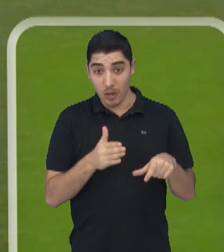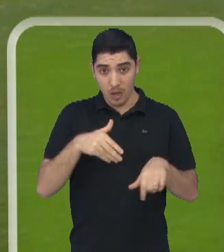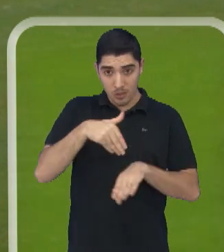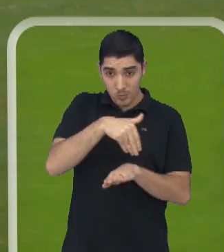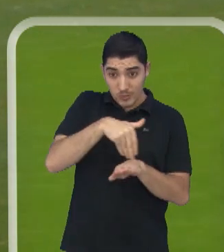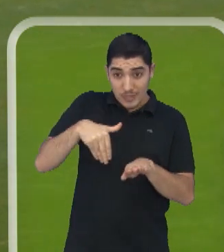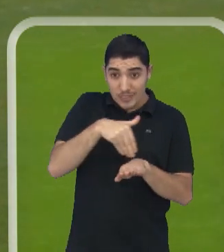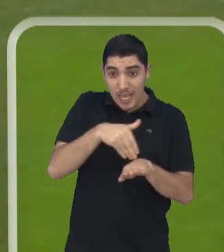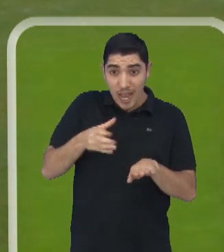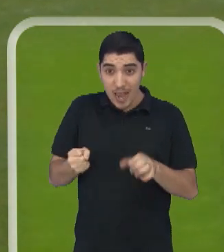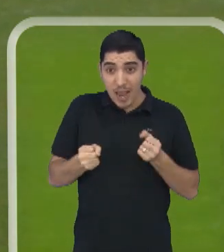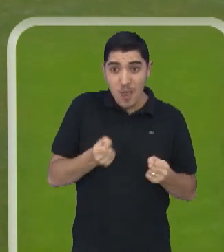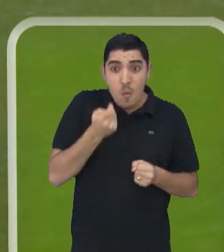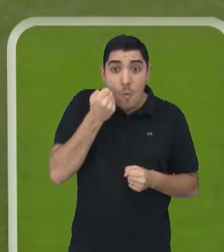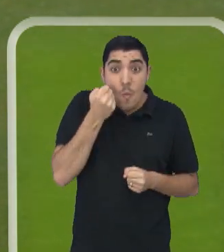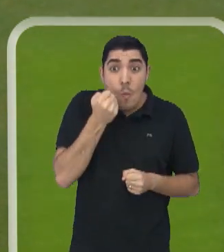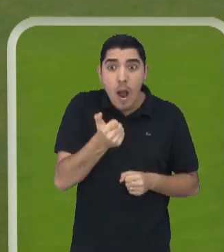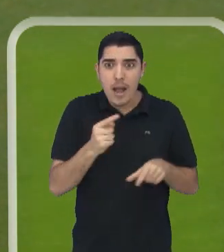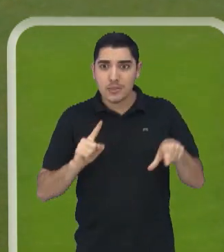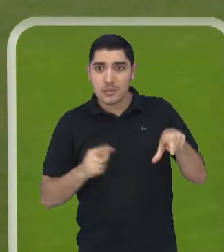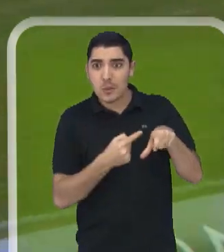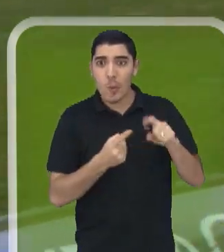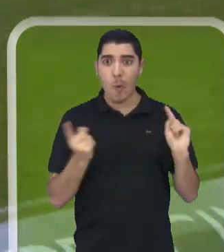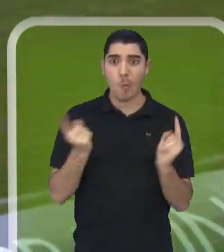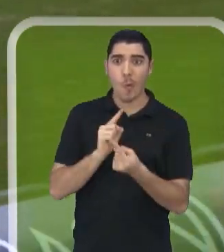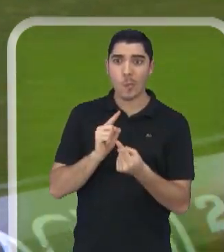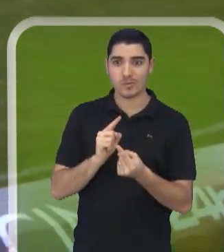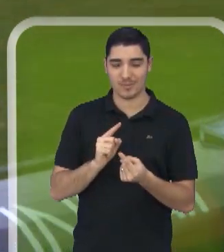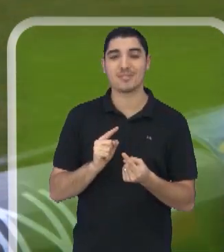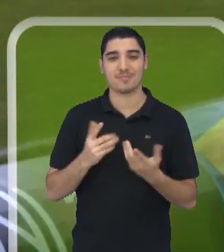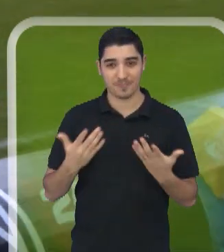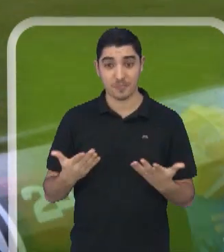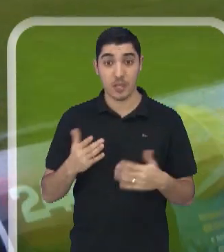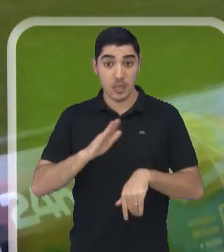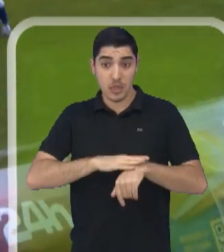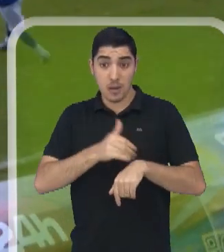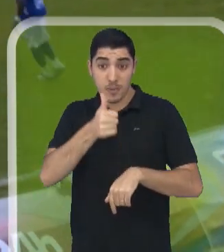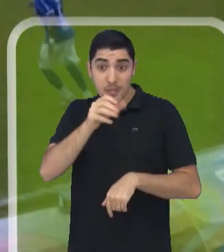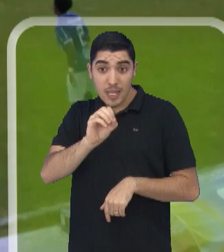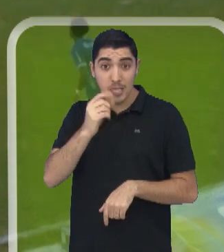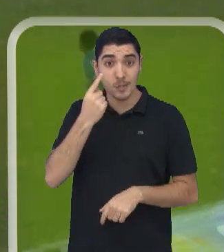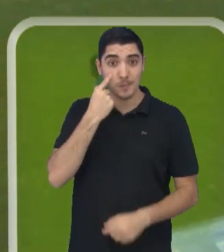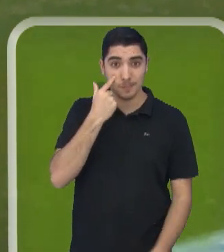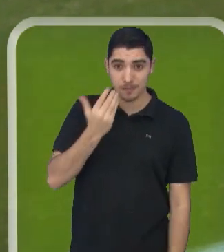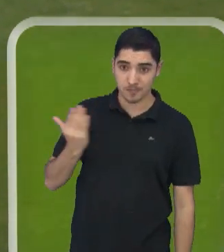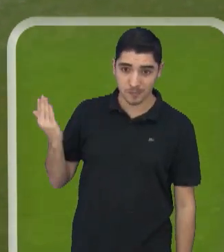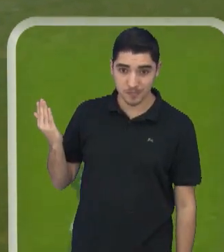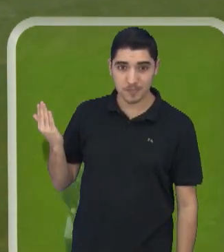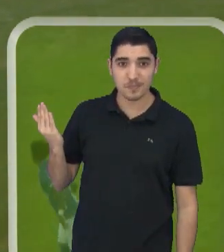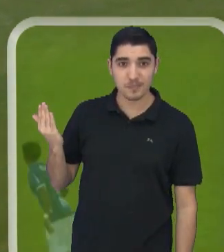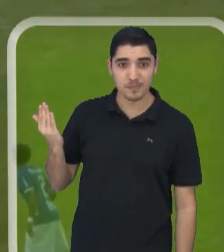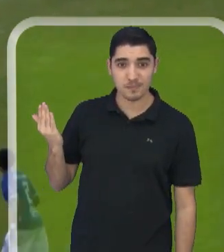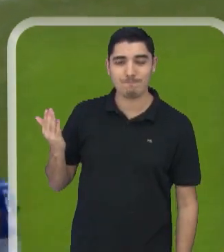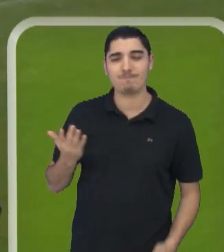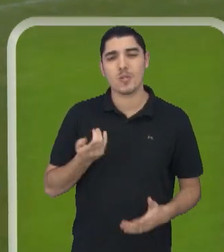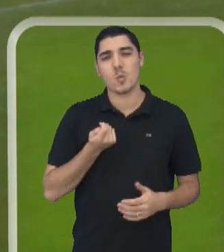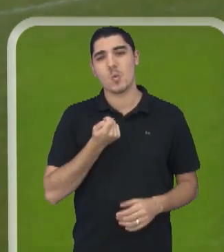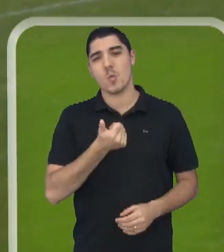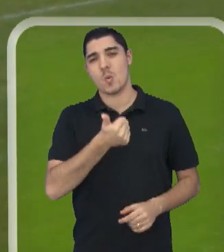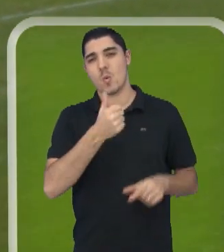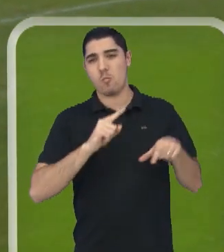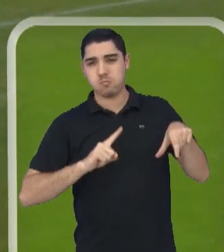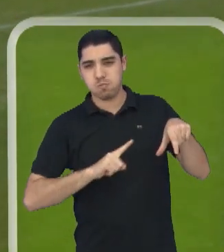Bernardo quase colocou para dentro do próprio gol. Aos 10, Rony concluiu um cruzamento da direita, chutando para fora.